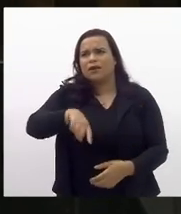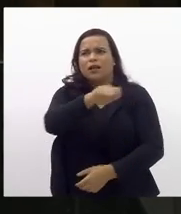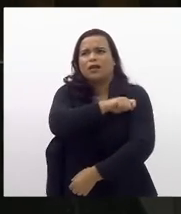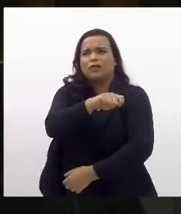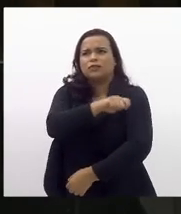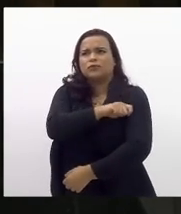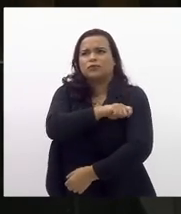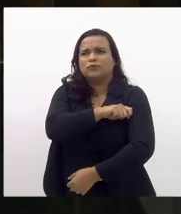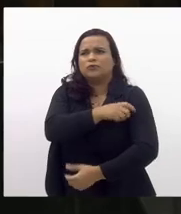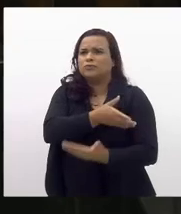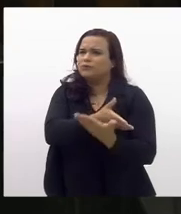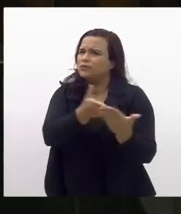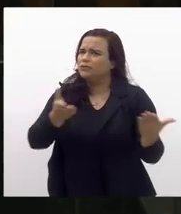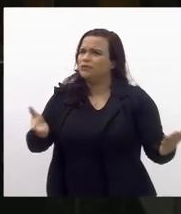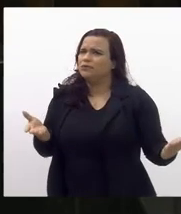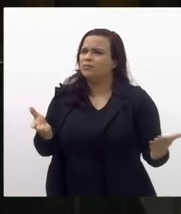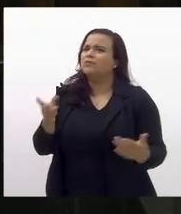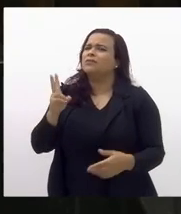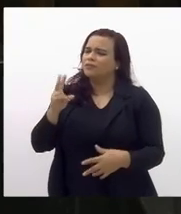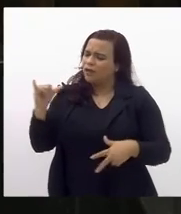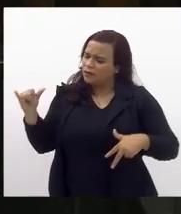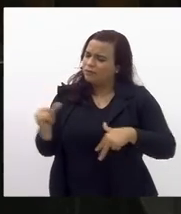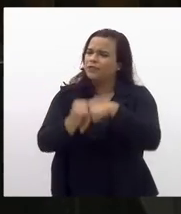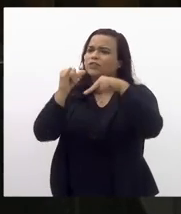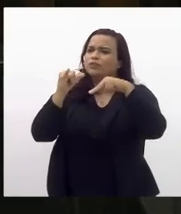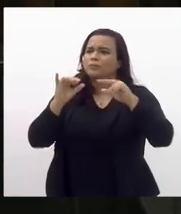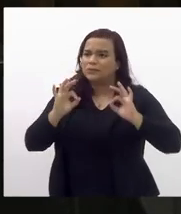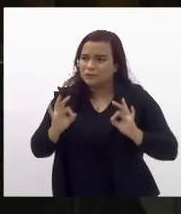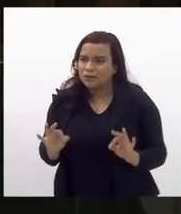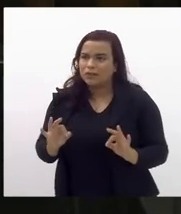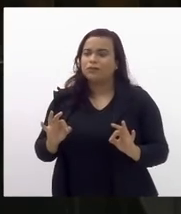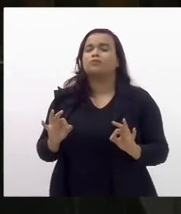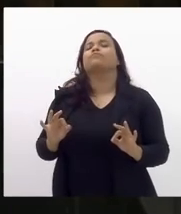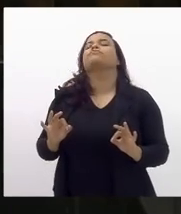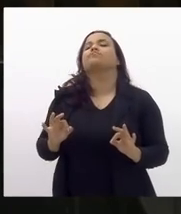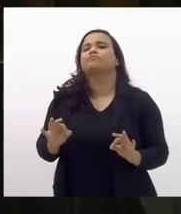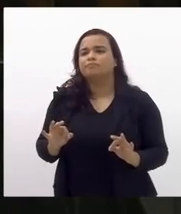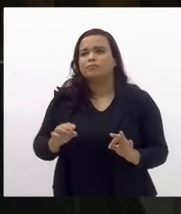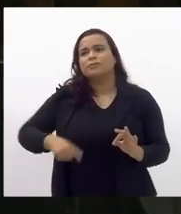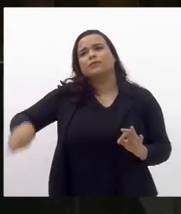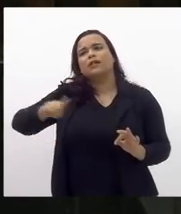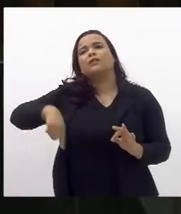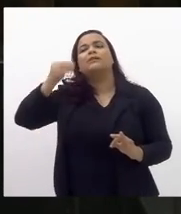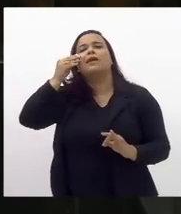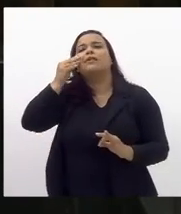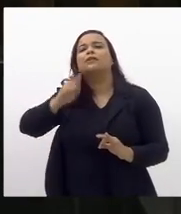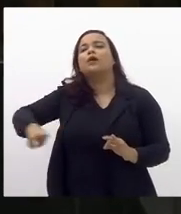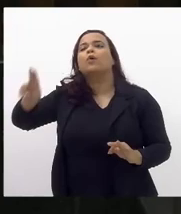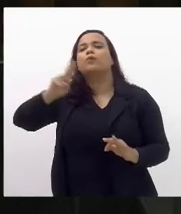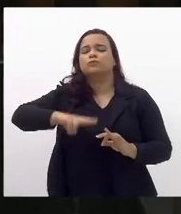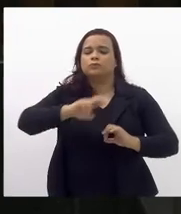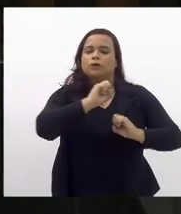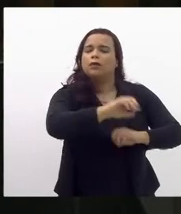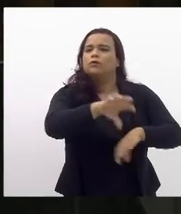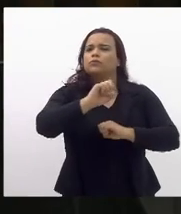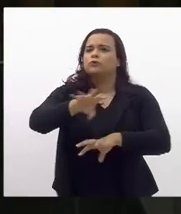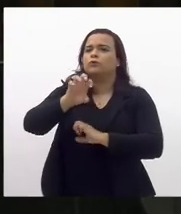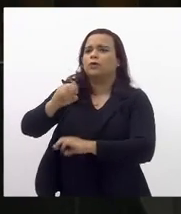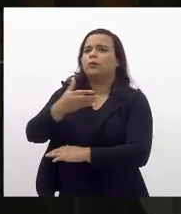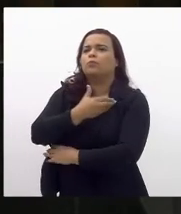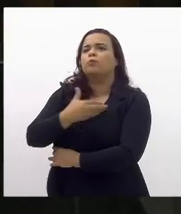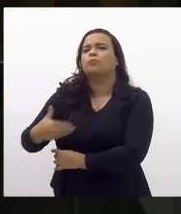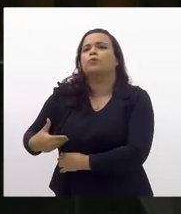que certamente serão suas vítimas na tentativa de utilizar a educação, sobretudo a educação pública